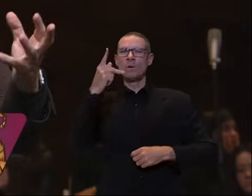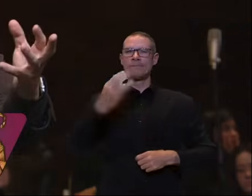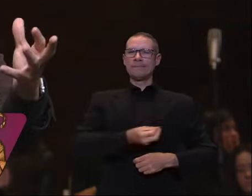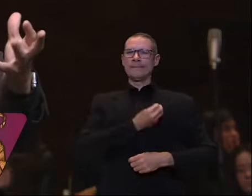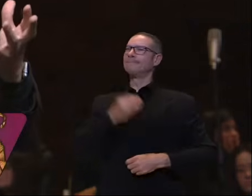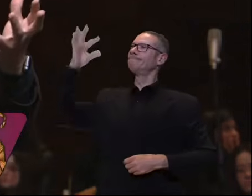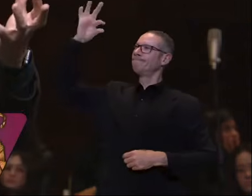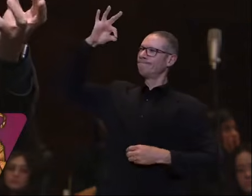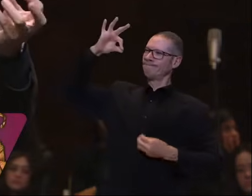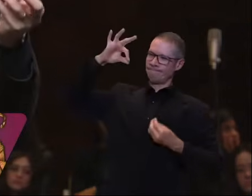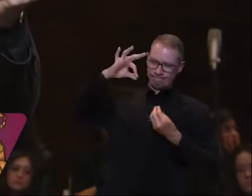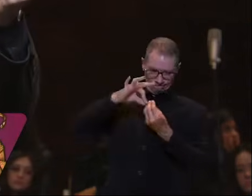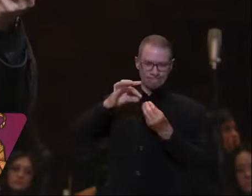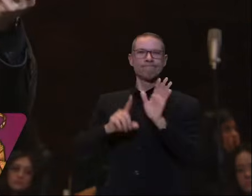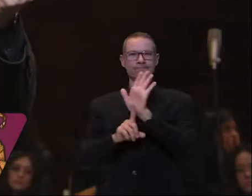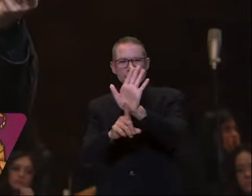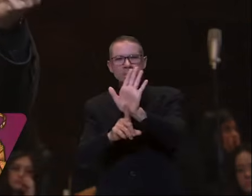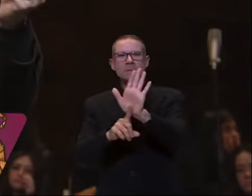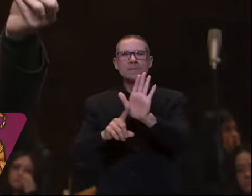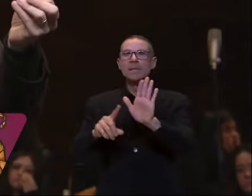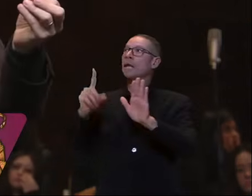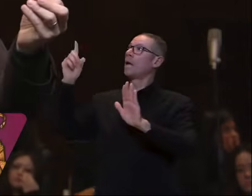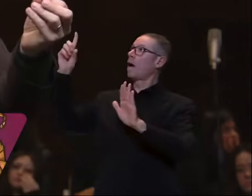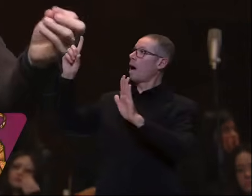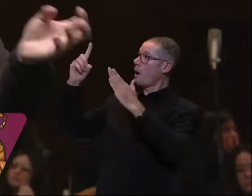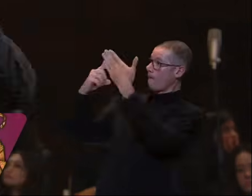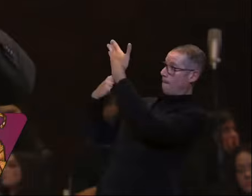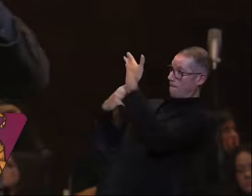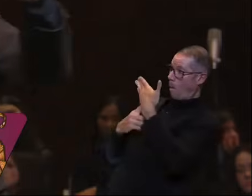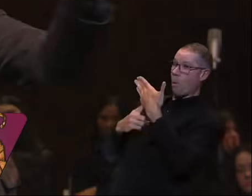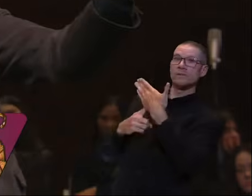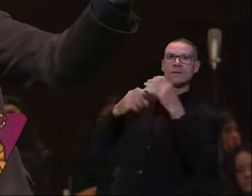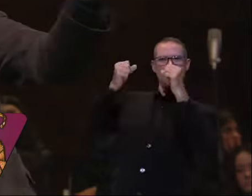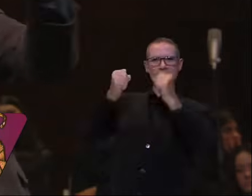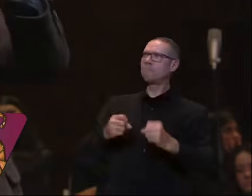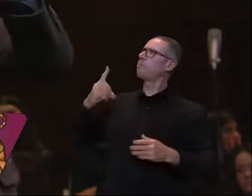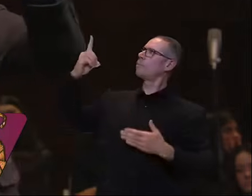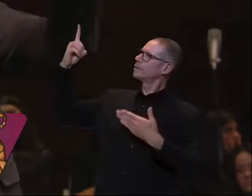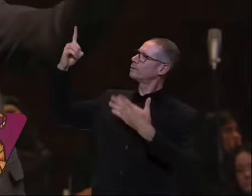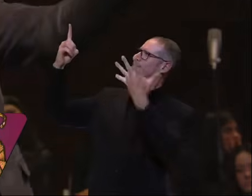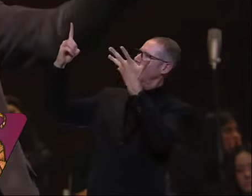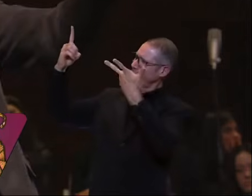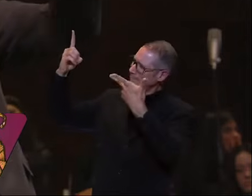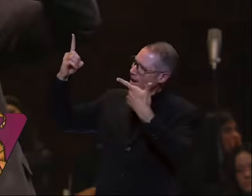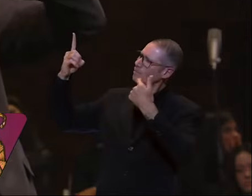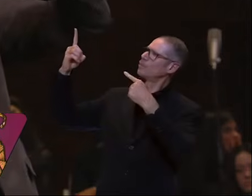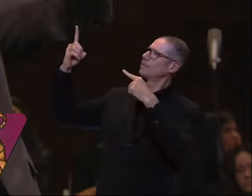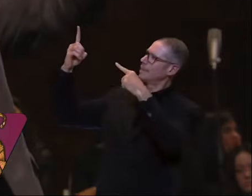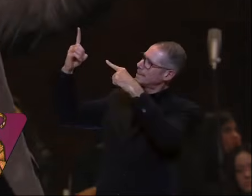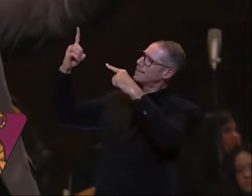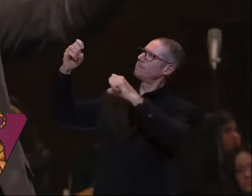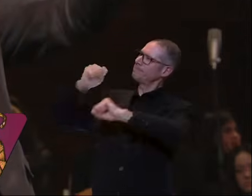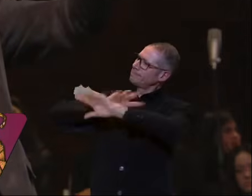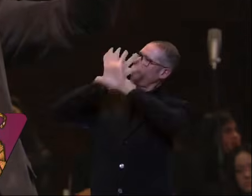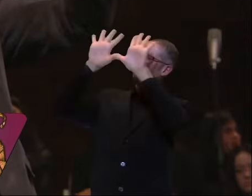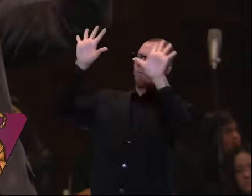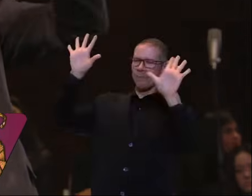Quantas vezes Ele se mostra desta forma a nós? Ele é poderoso, Ele é maravilhoso, Ele é Deus de